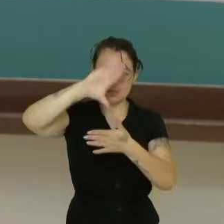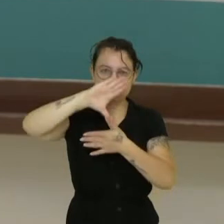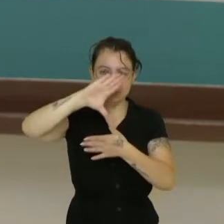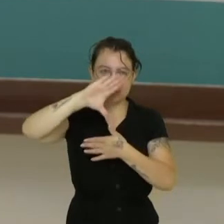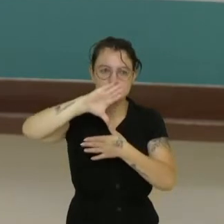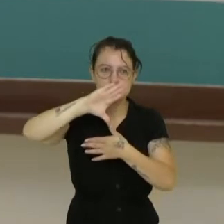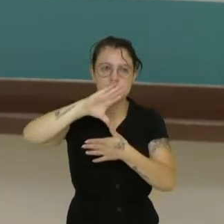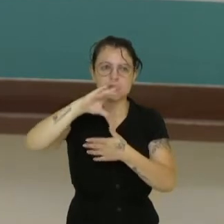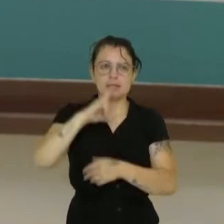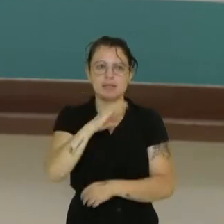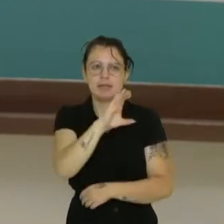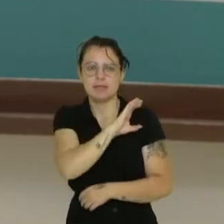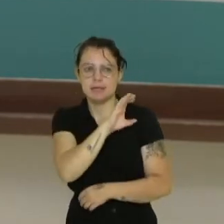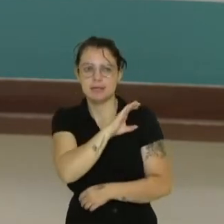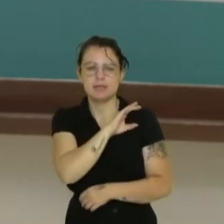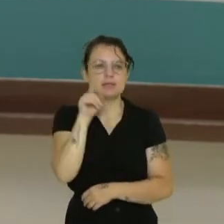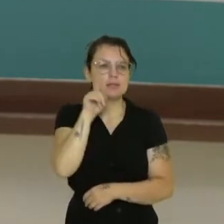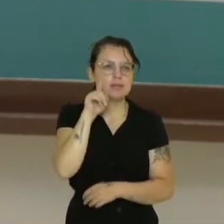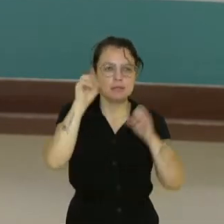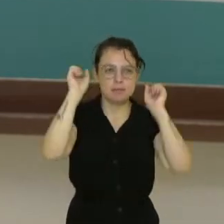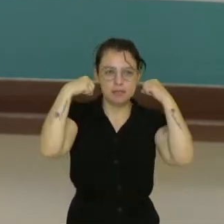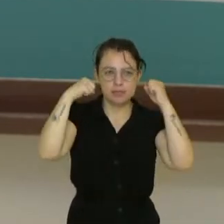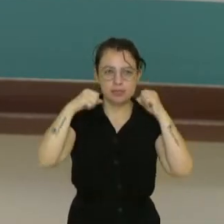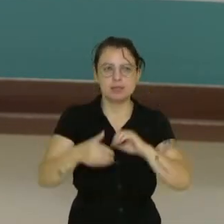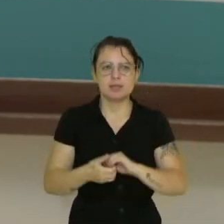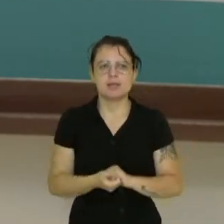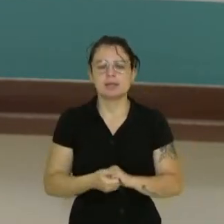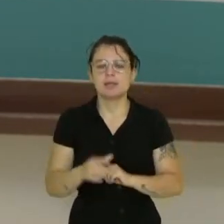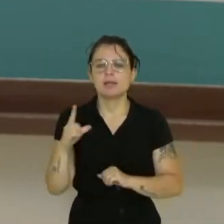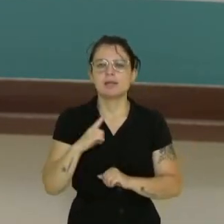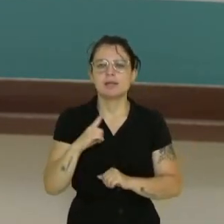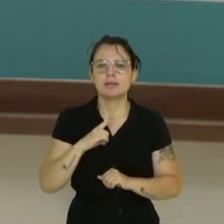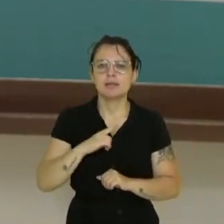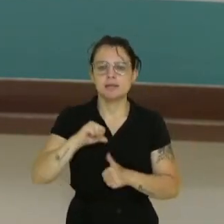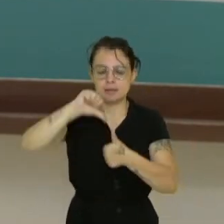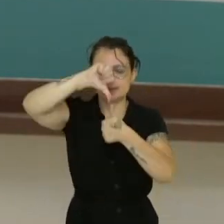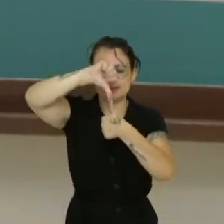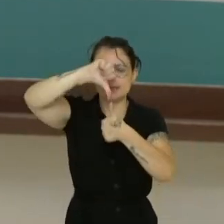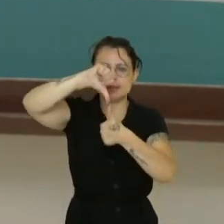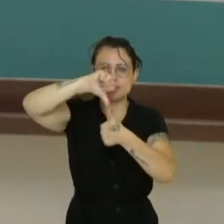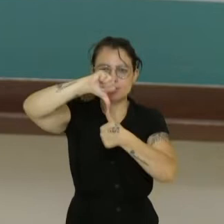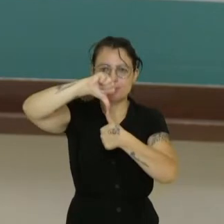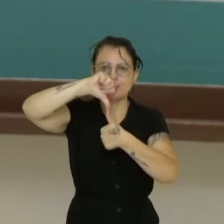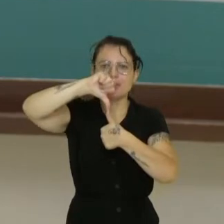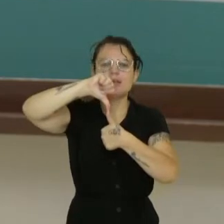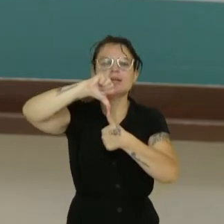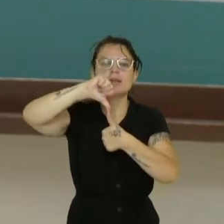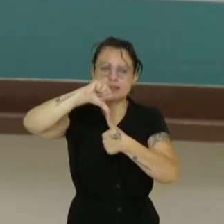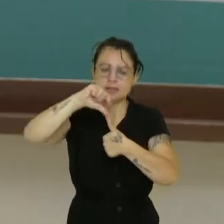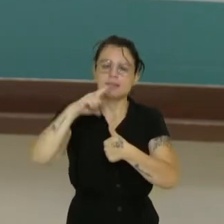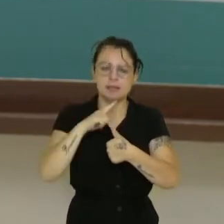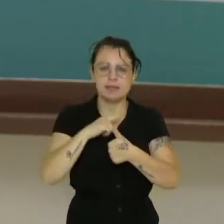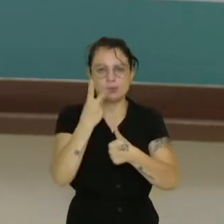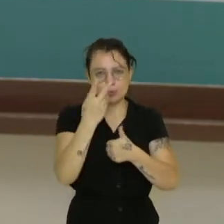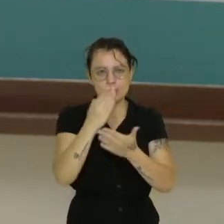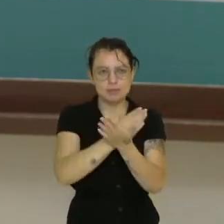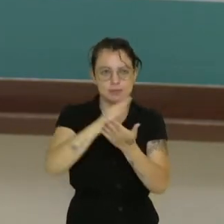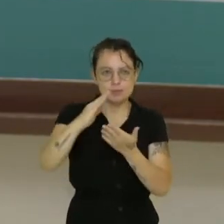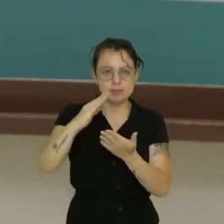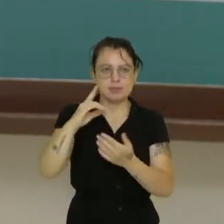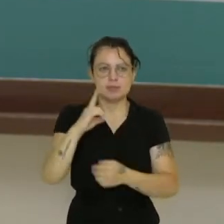abrigar Canadá, Estados Unidos e México; a América Central, que também pode ser dividida em duas, a